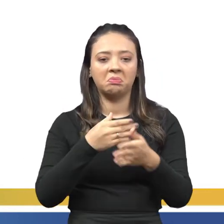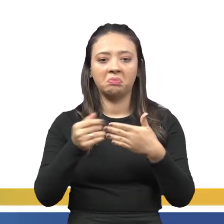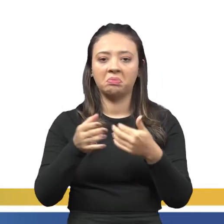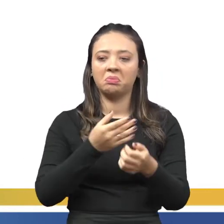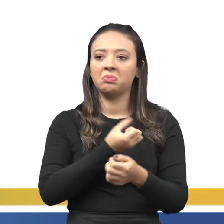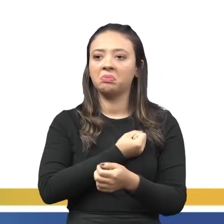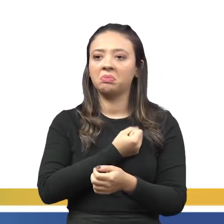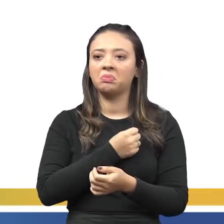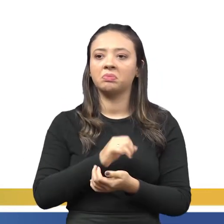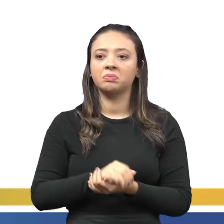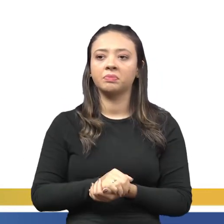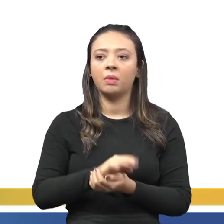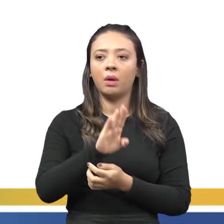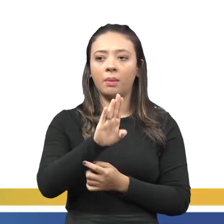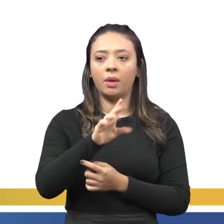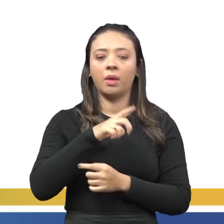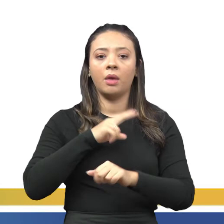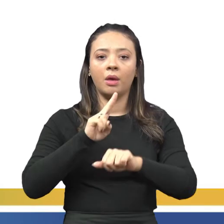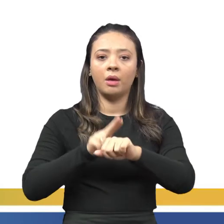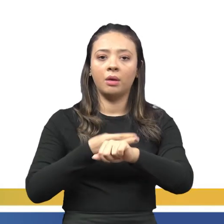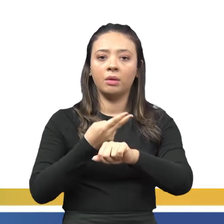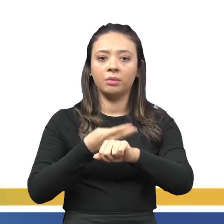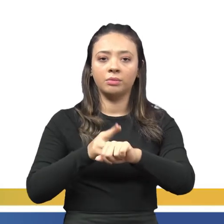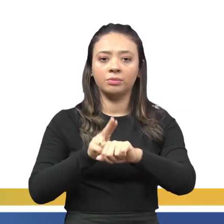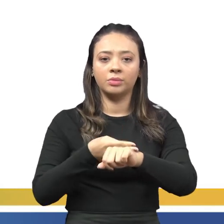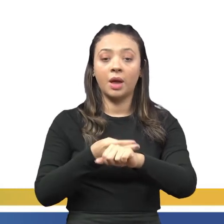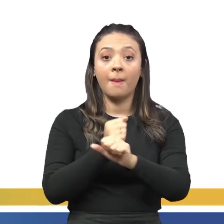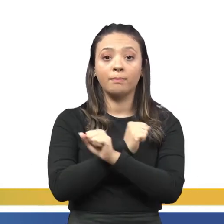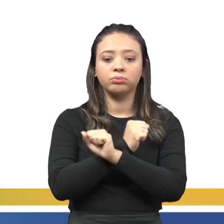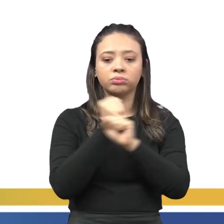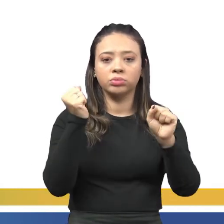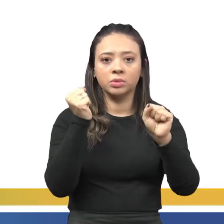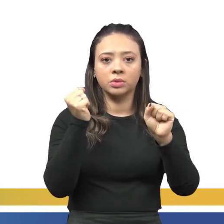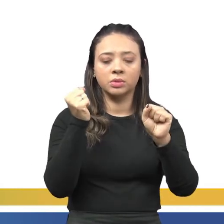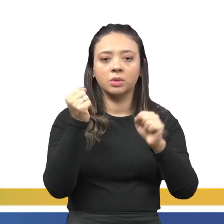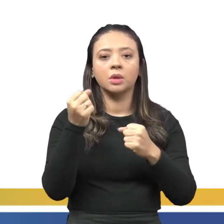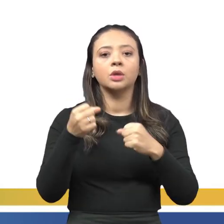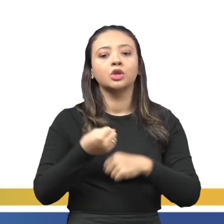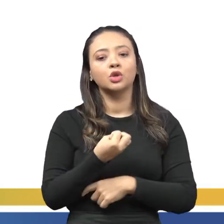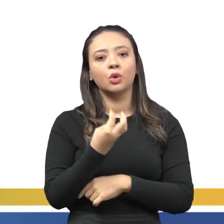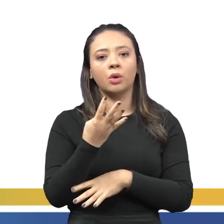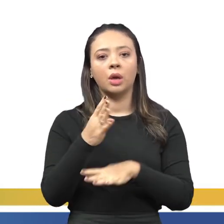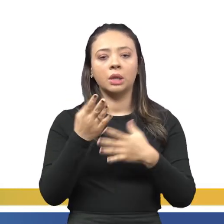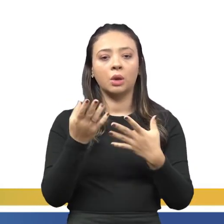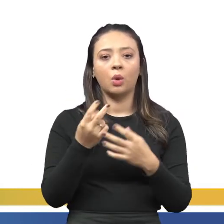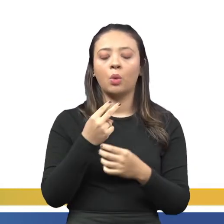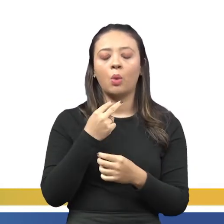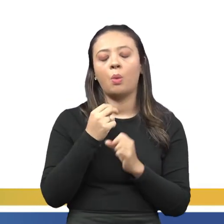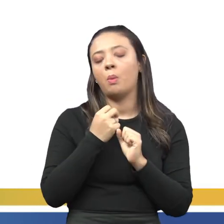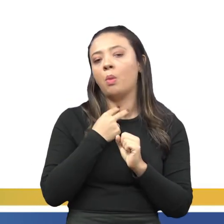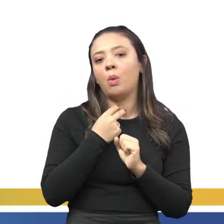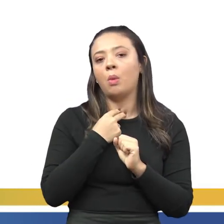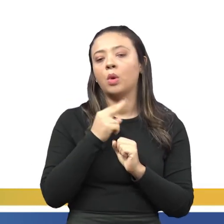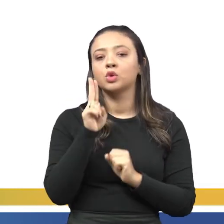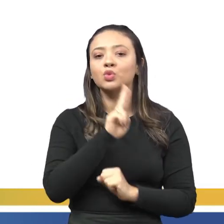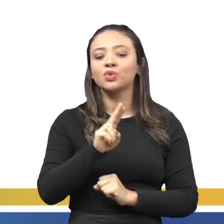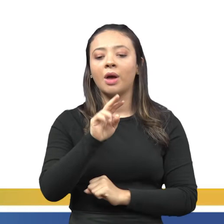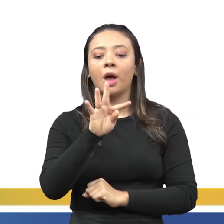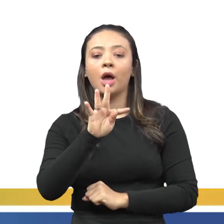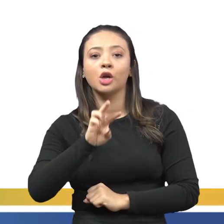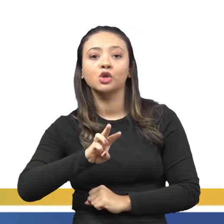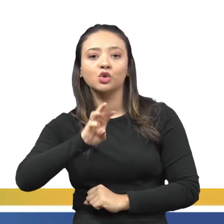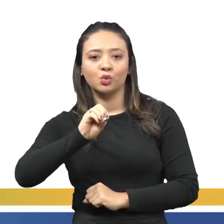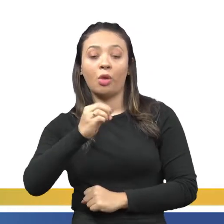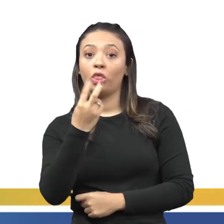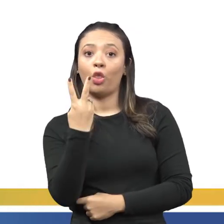caneta, ou você pode usar qualquer número com ele. Na letra B, chocolate é incontável, então lembre-se que a gente não pode